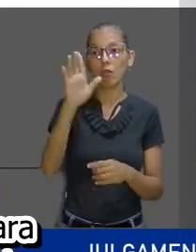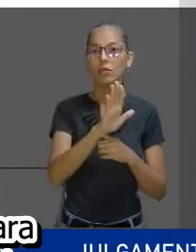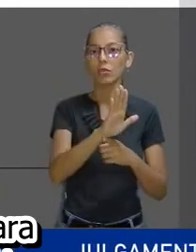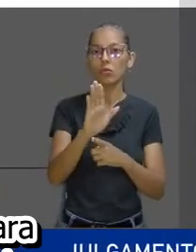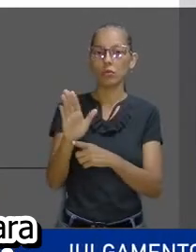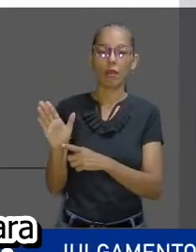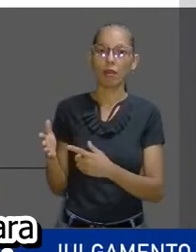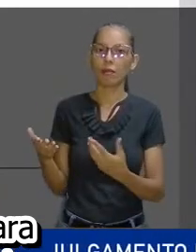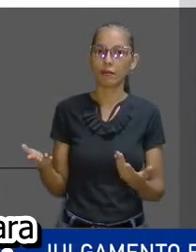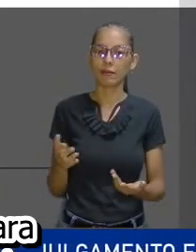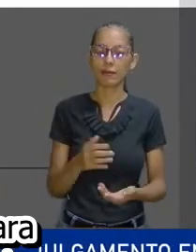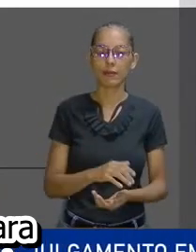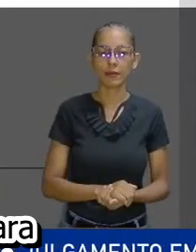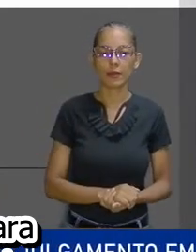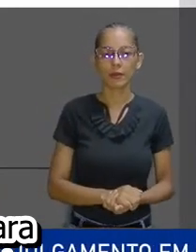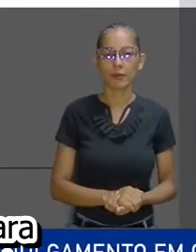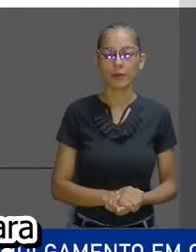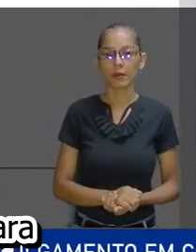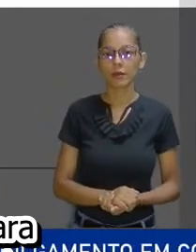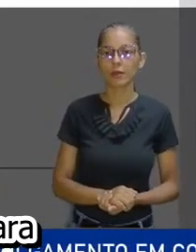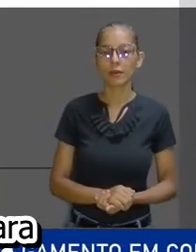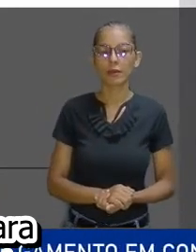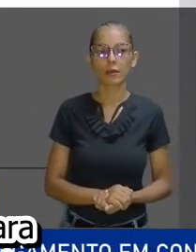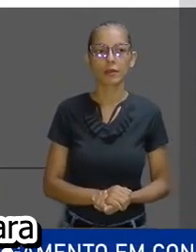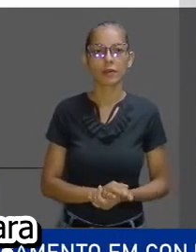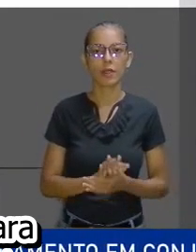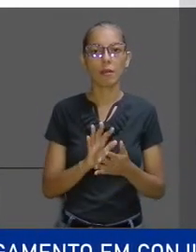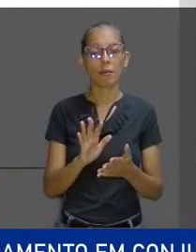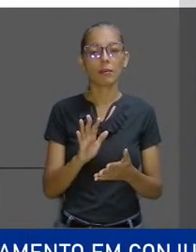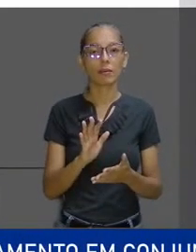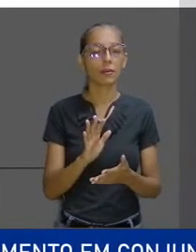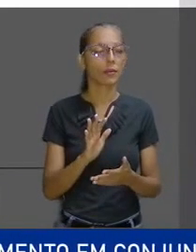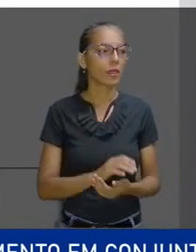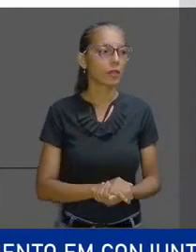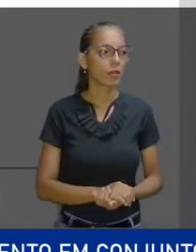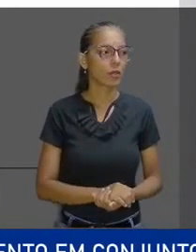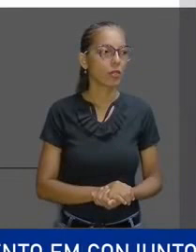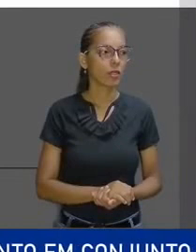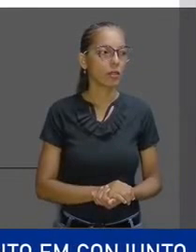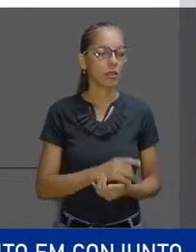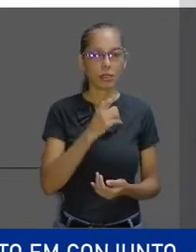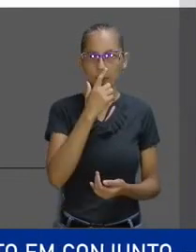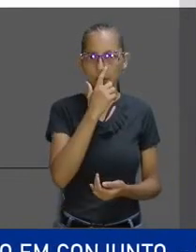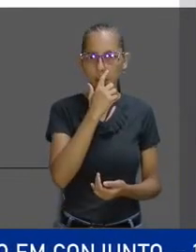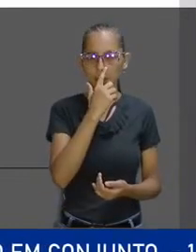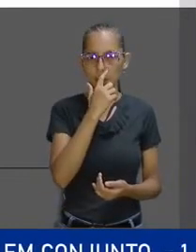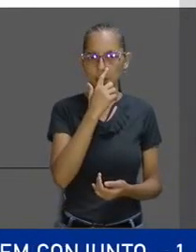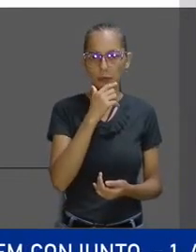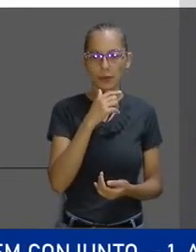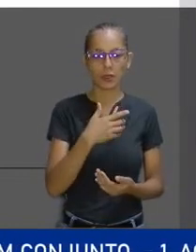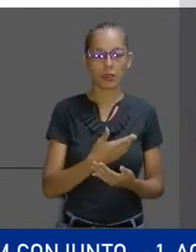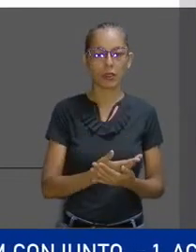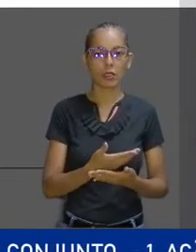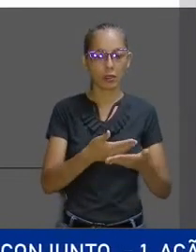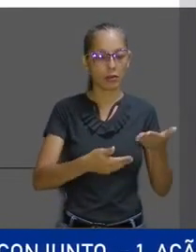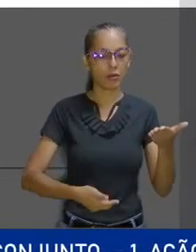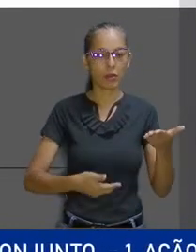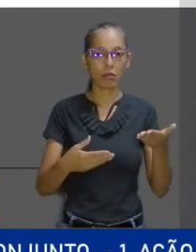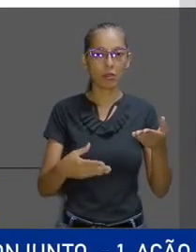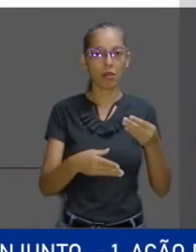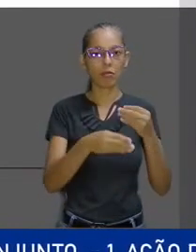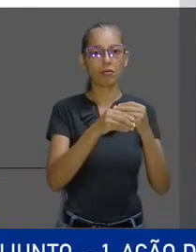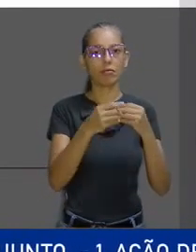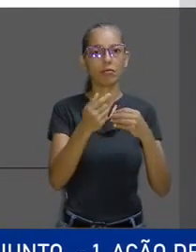fiscais para as cestas básicas encontradas no interior do veículo. Por seu turno, Felipe Barreto informou à equipe policial